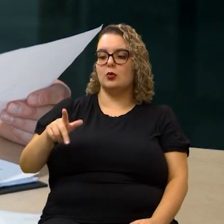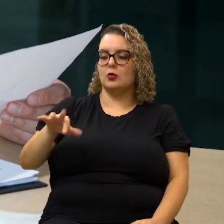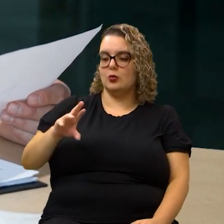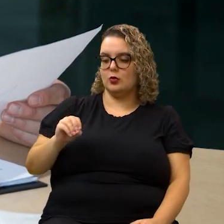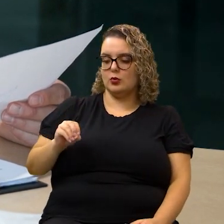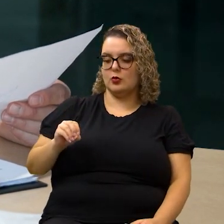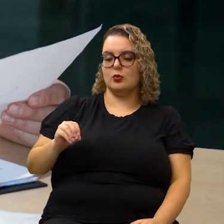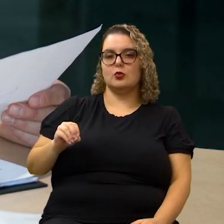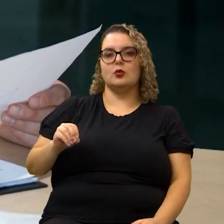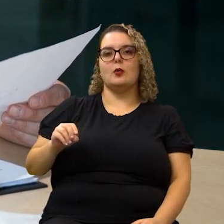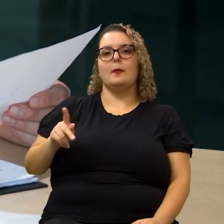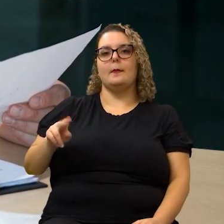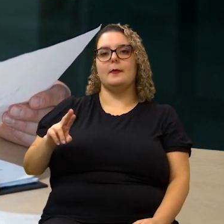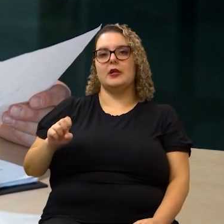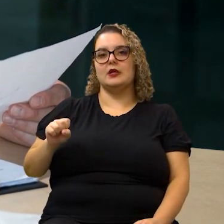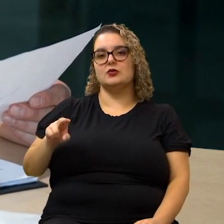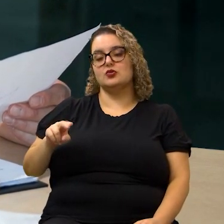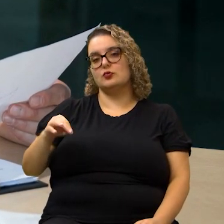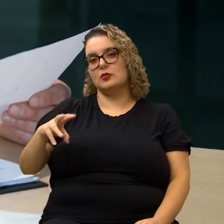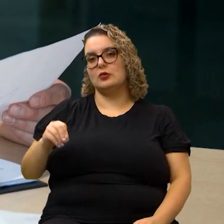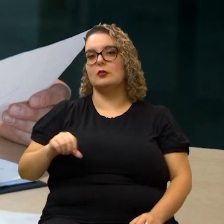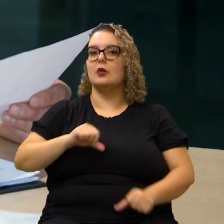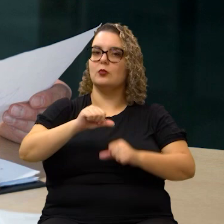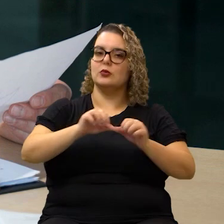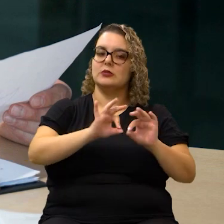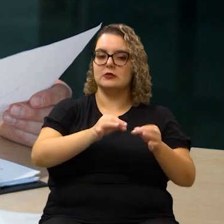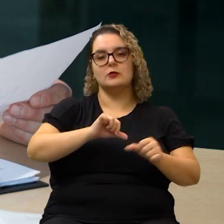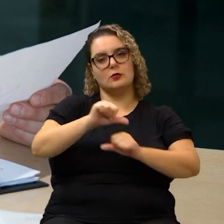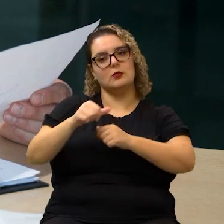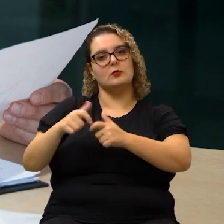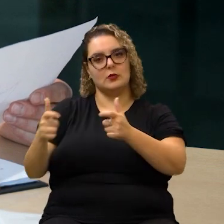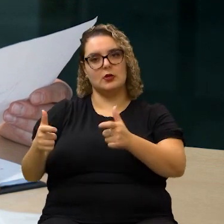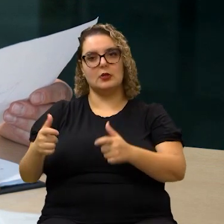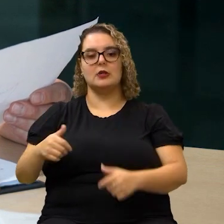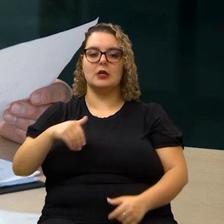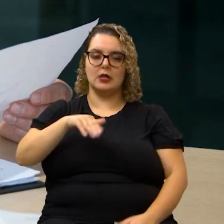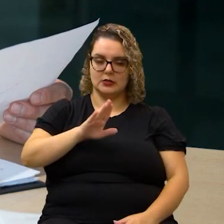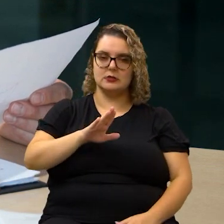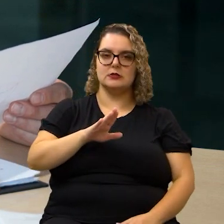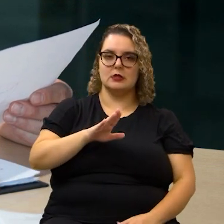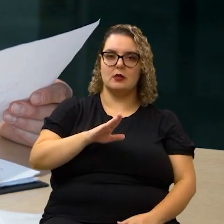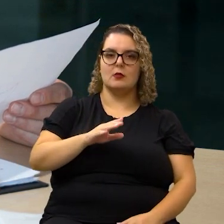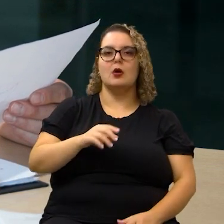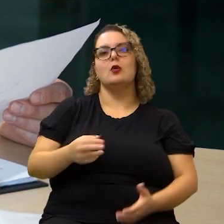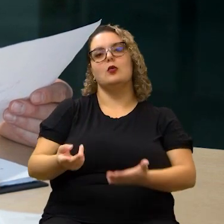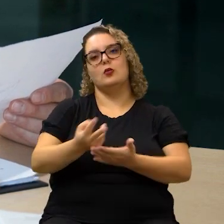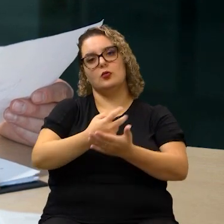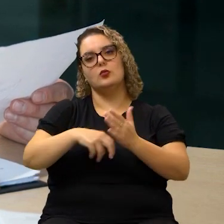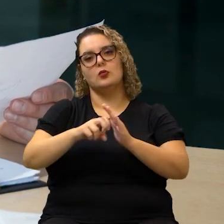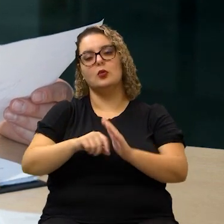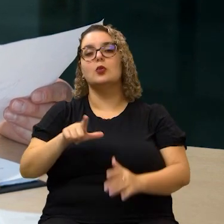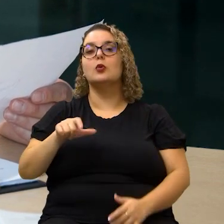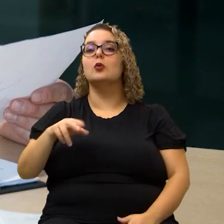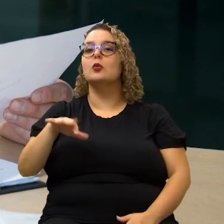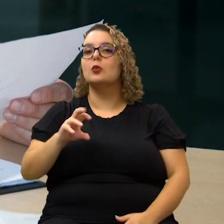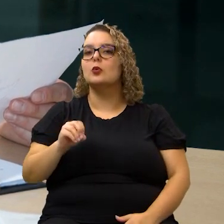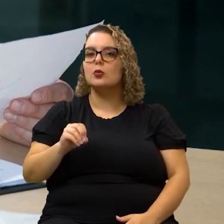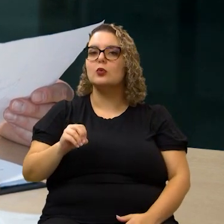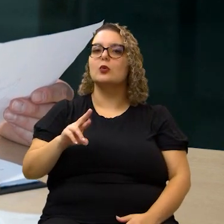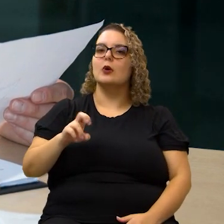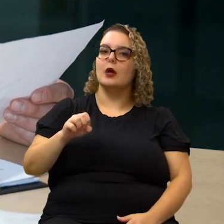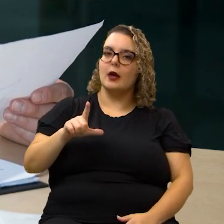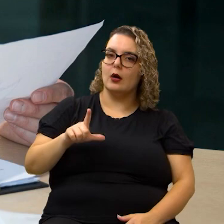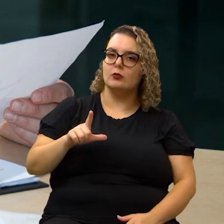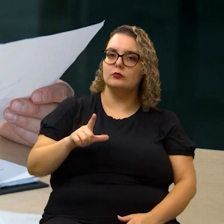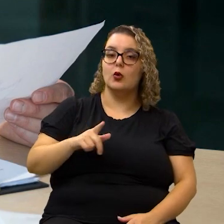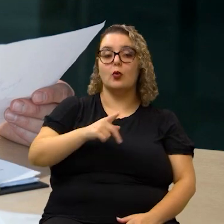Ele deixa de ser simples e pode ir para o lucro presumido. E acima de 78 milhões, obrigatoriamente, o regime tributário é o lucro real. Entre lucro presumido e